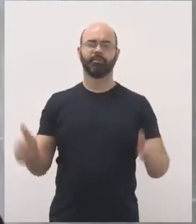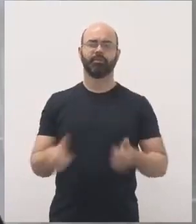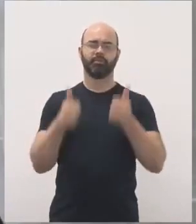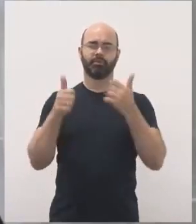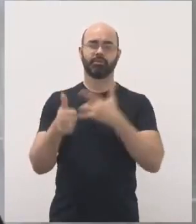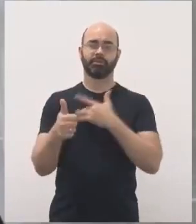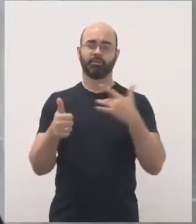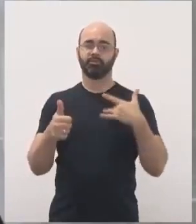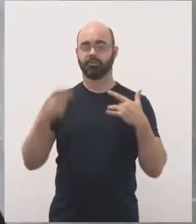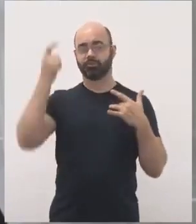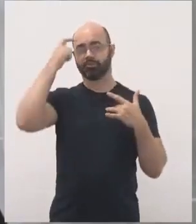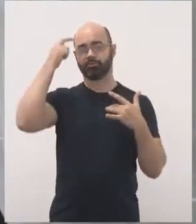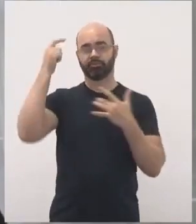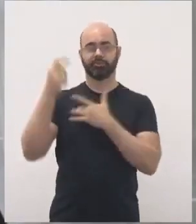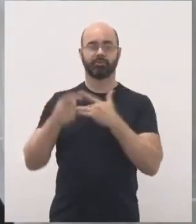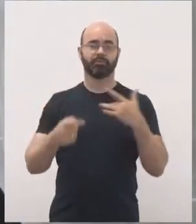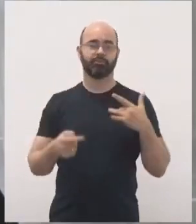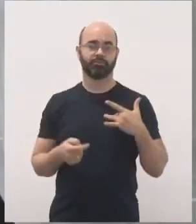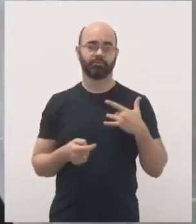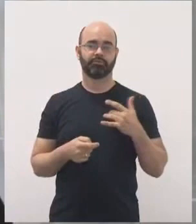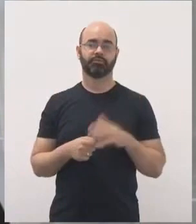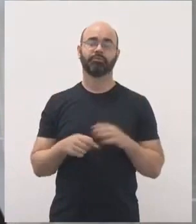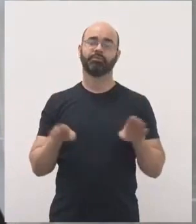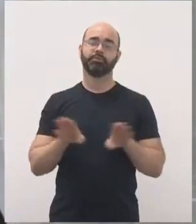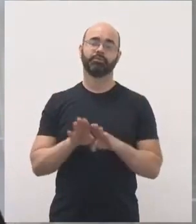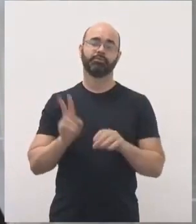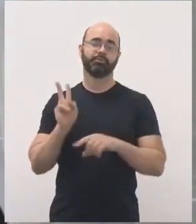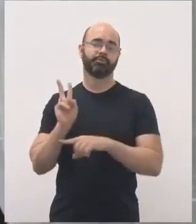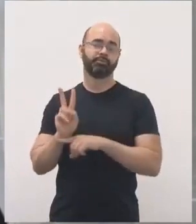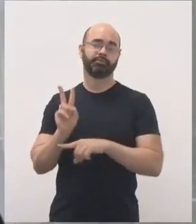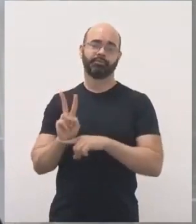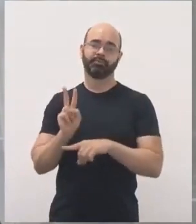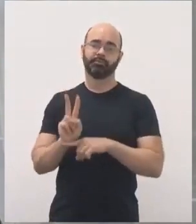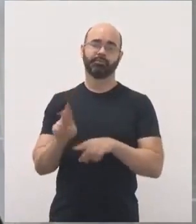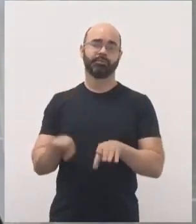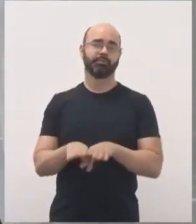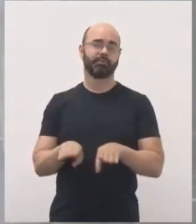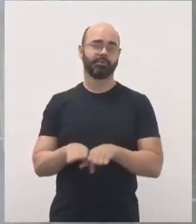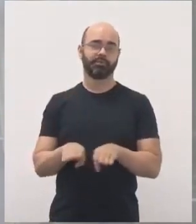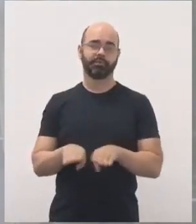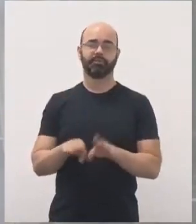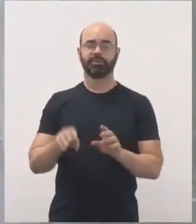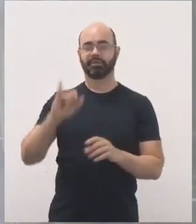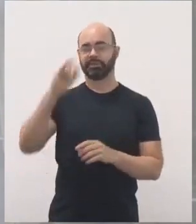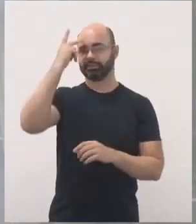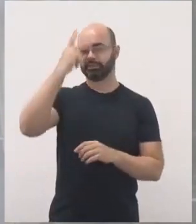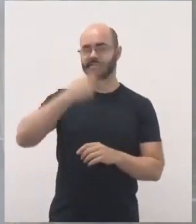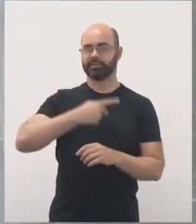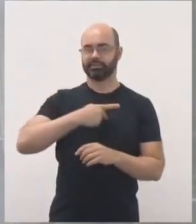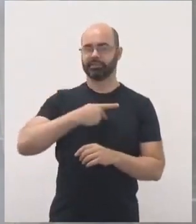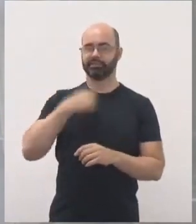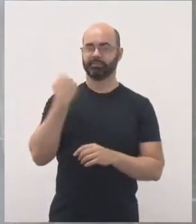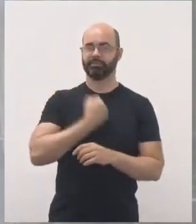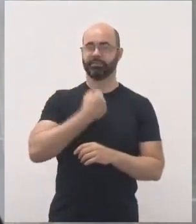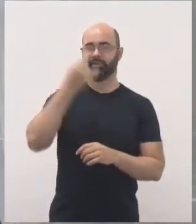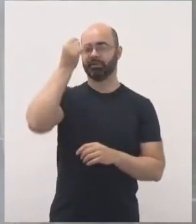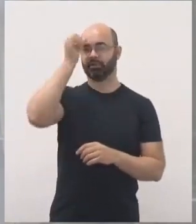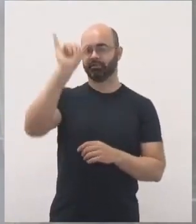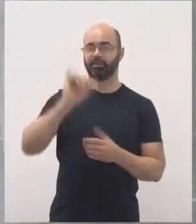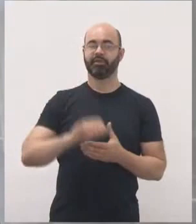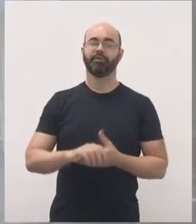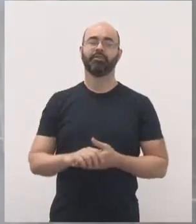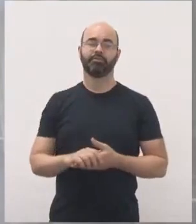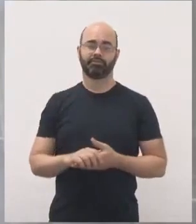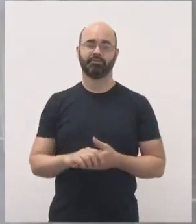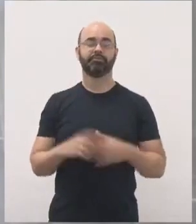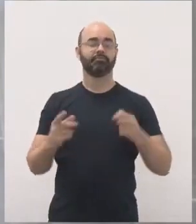saúde mental e na proteção, quando a gente fala de prevenção ao suicídio. E aí,